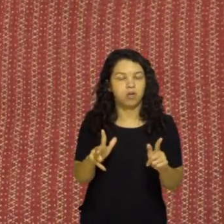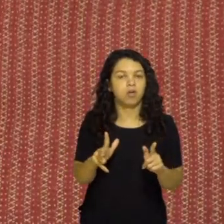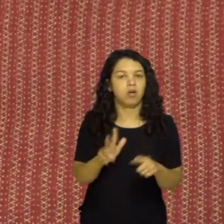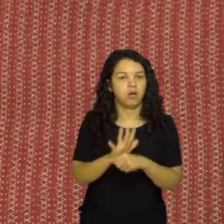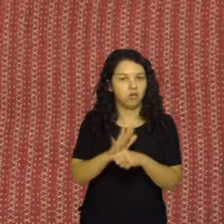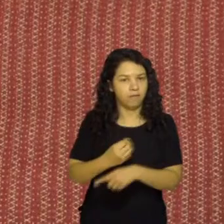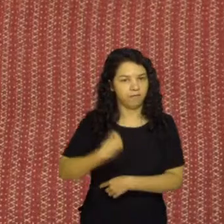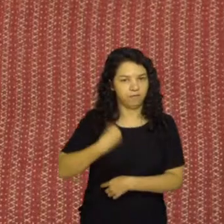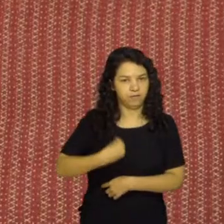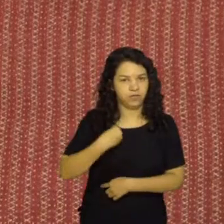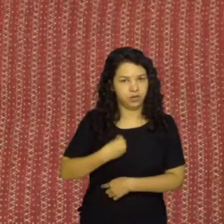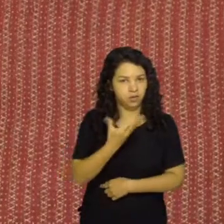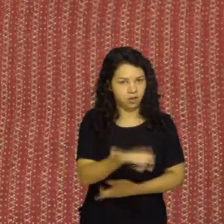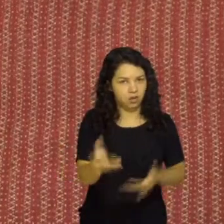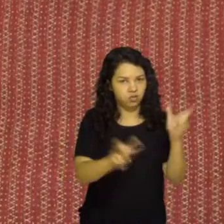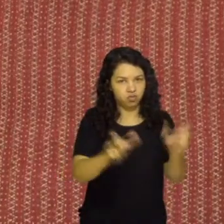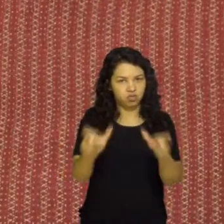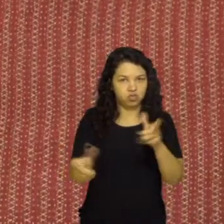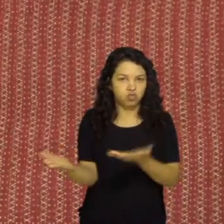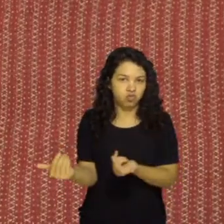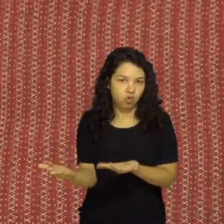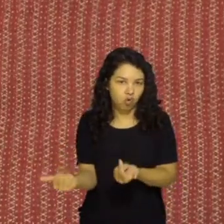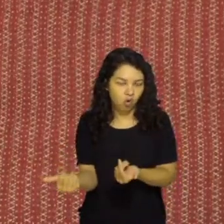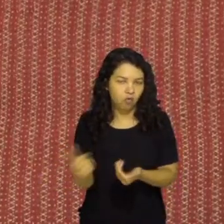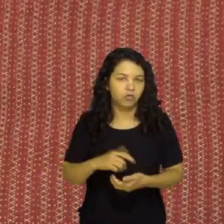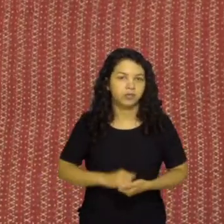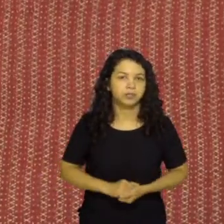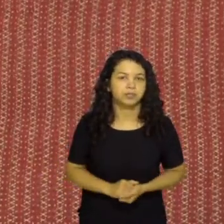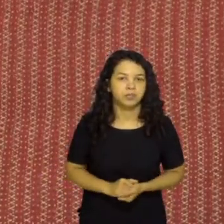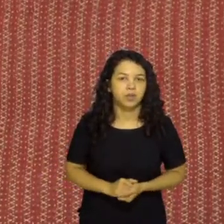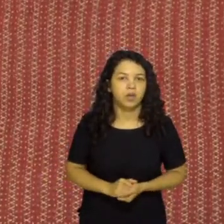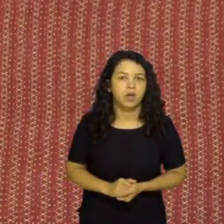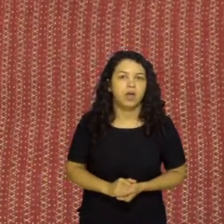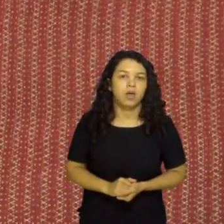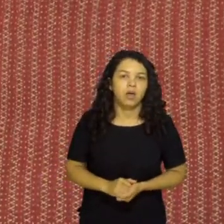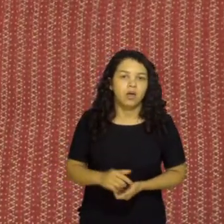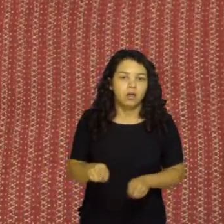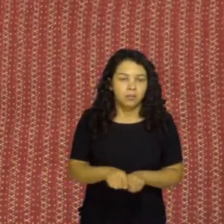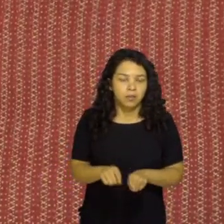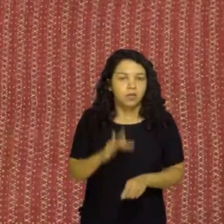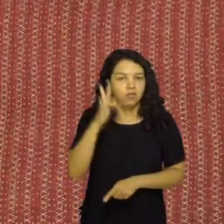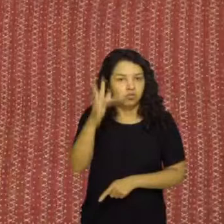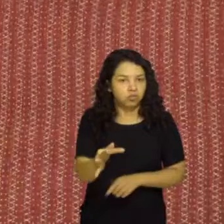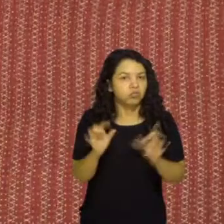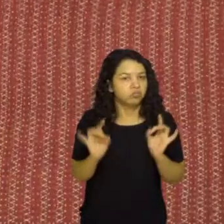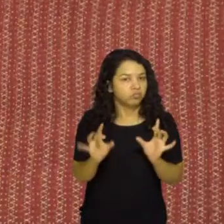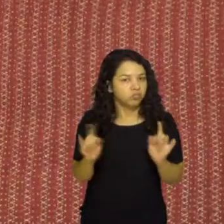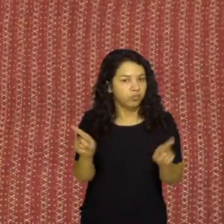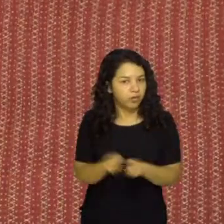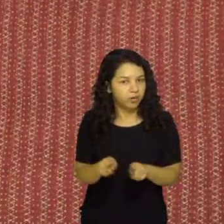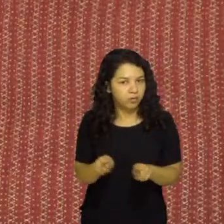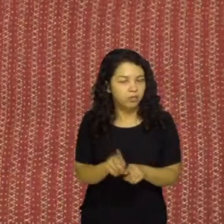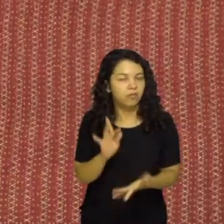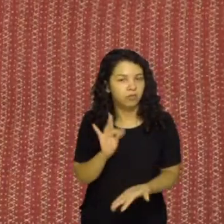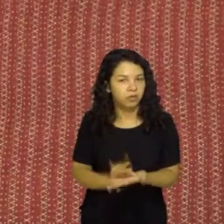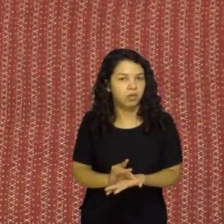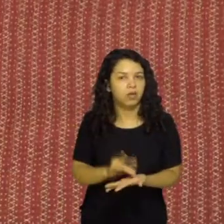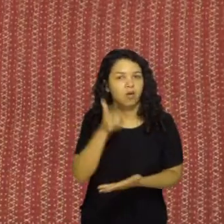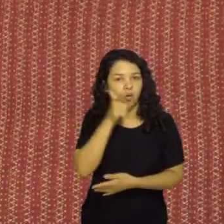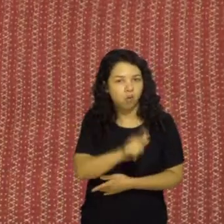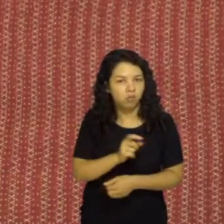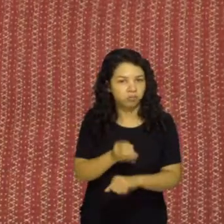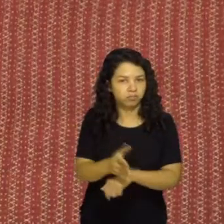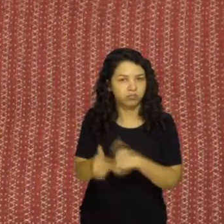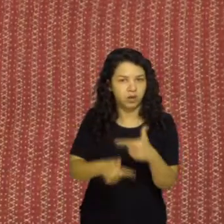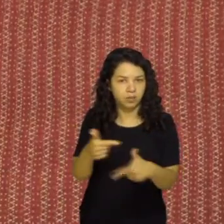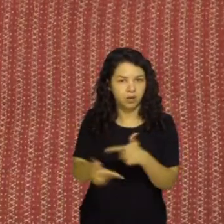gigantesca na vida dessas jovens e adolescentes, para que tenham uma oportunidade concreta, real, e que consigam ingressar no mercado de